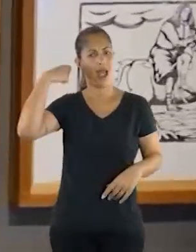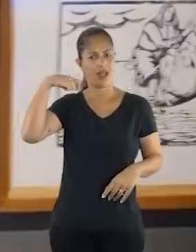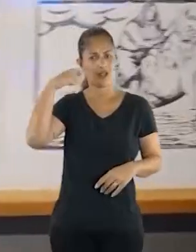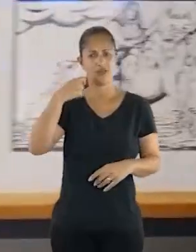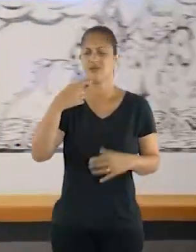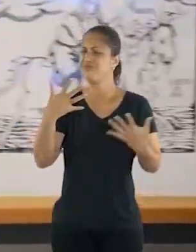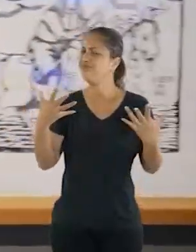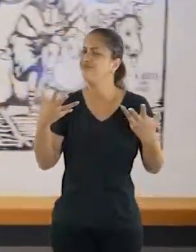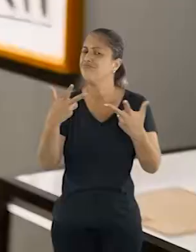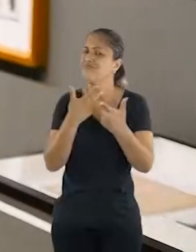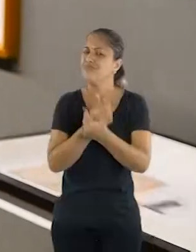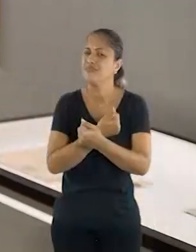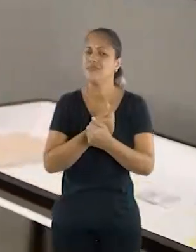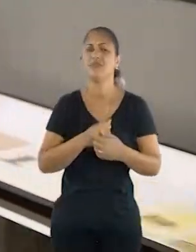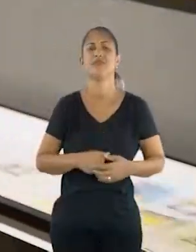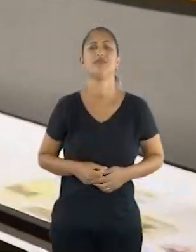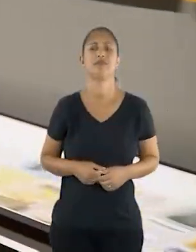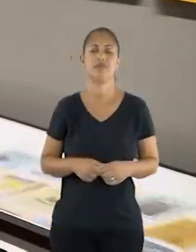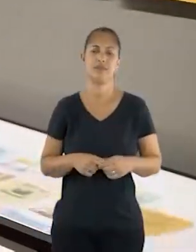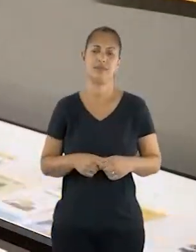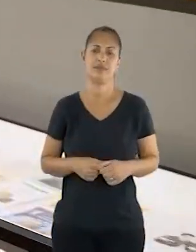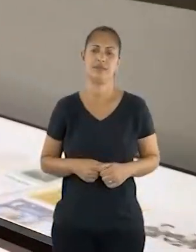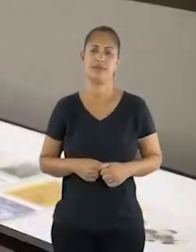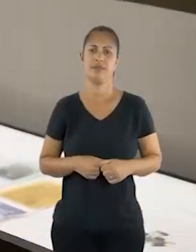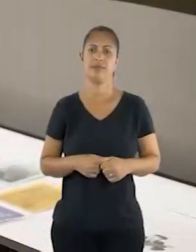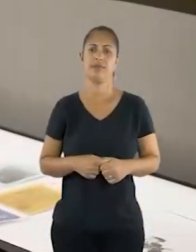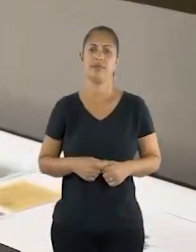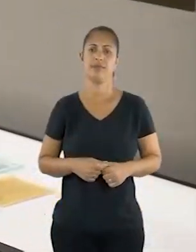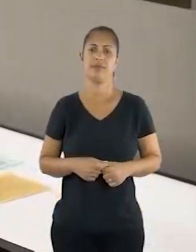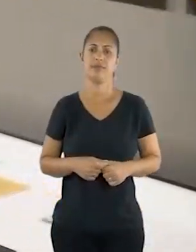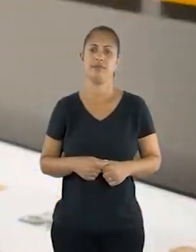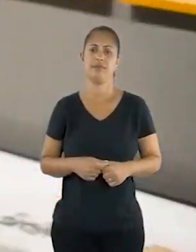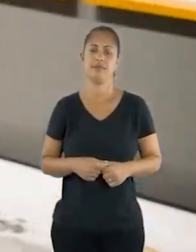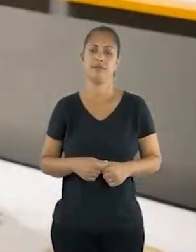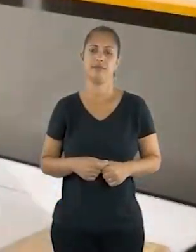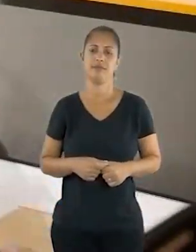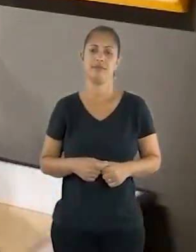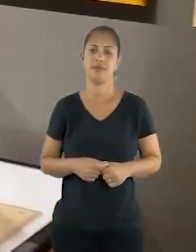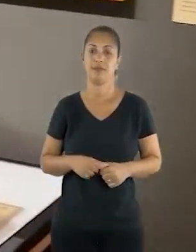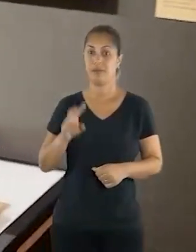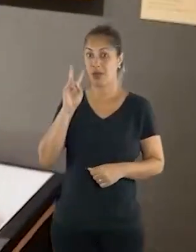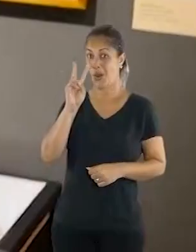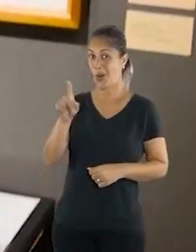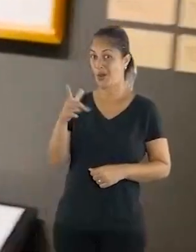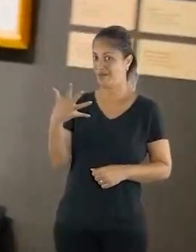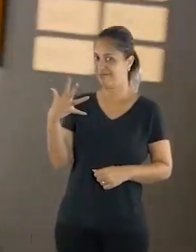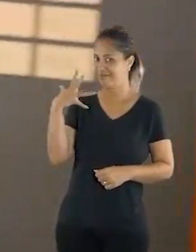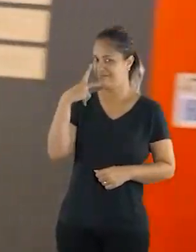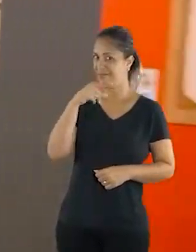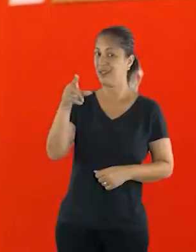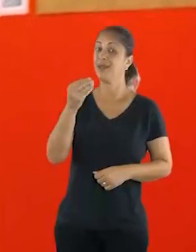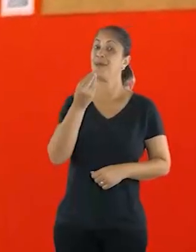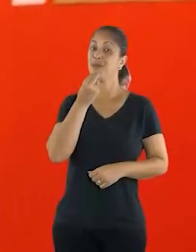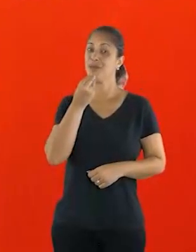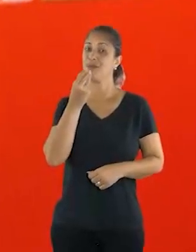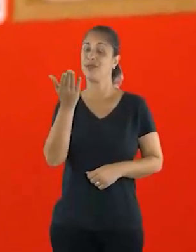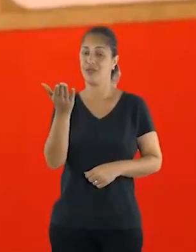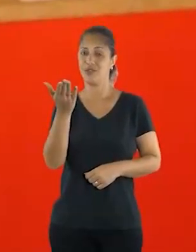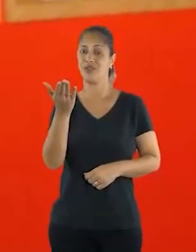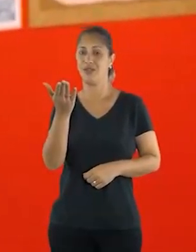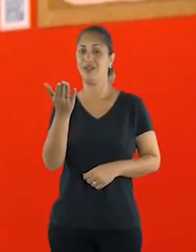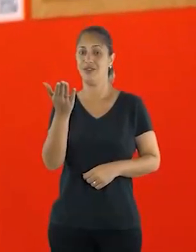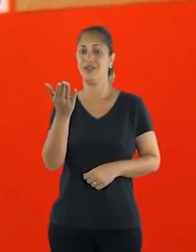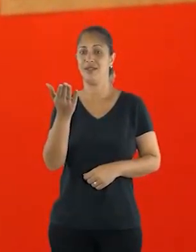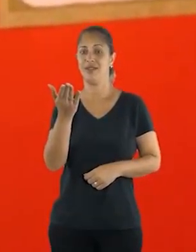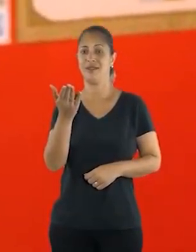bastante extraordinários também. Né? Olha que coisa, isso aqui parece